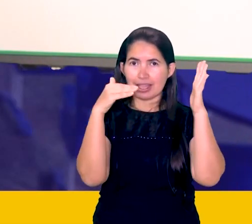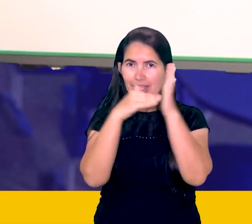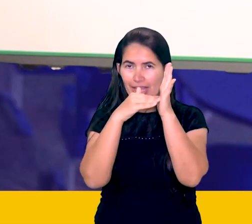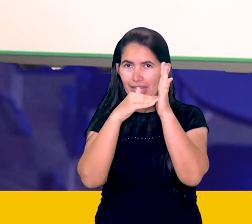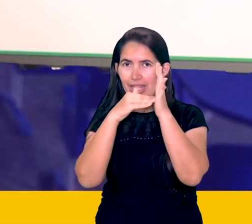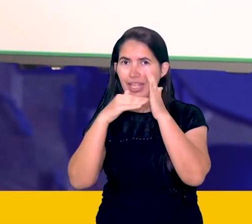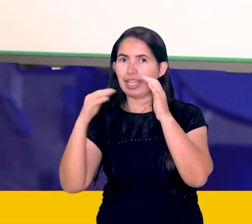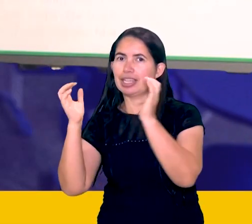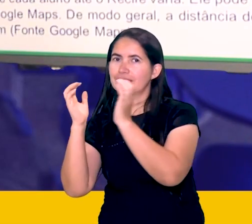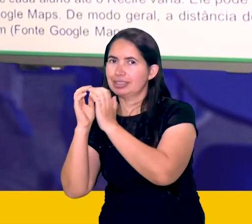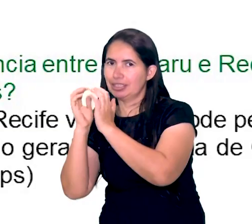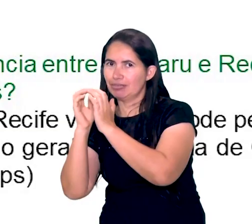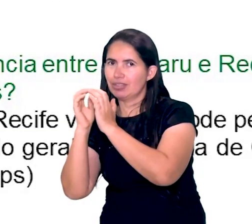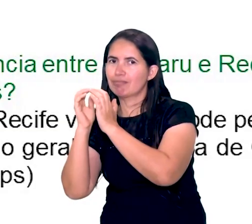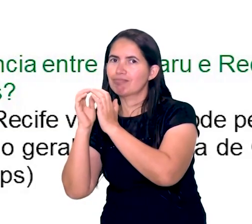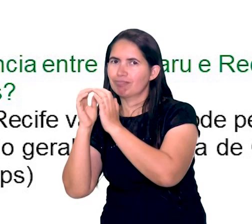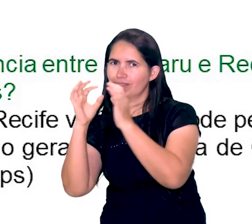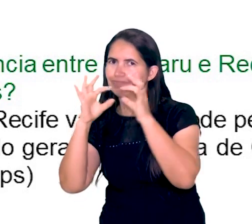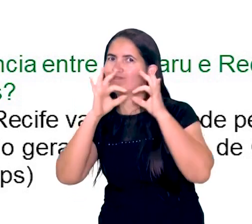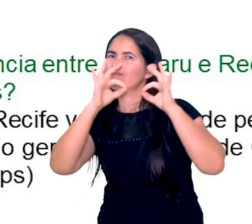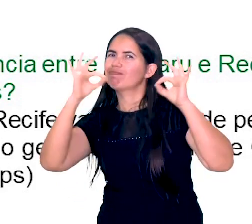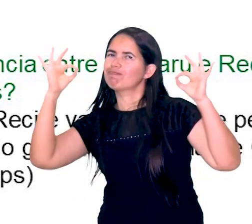Recife. Verdade.